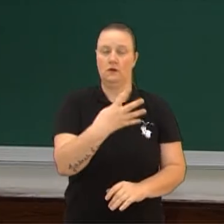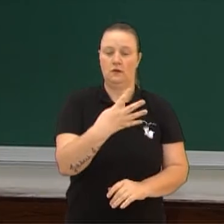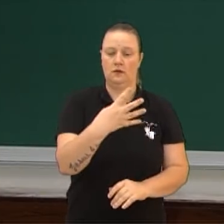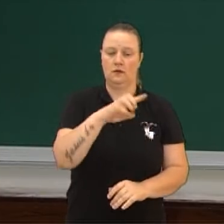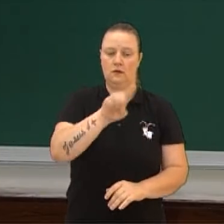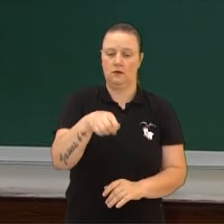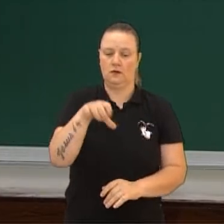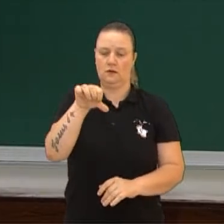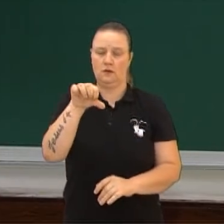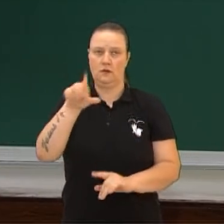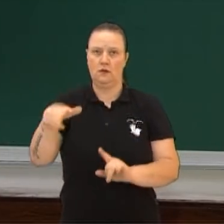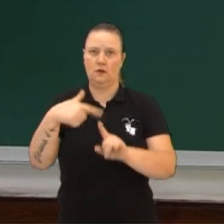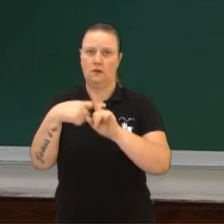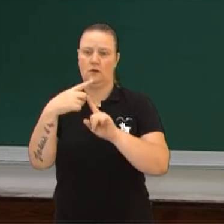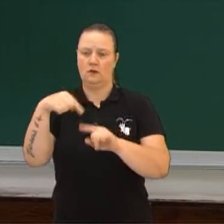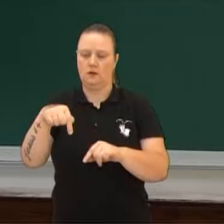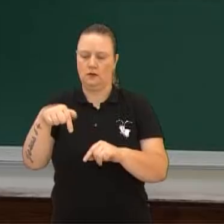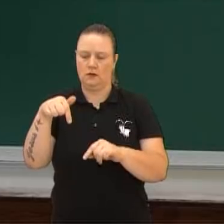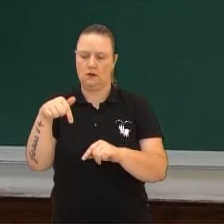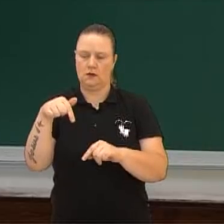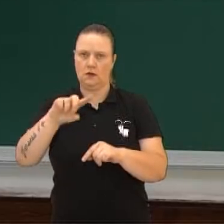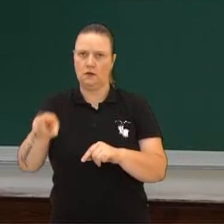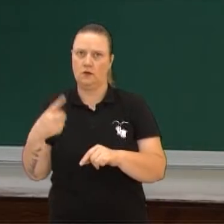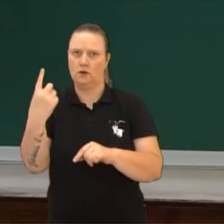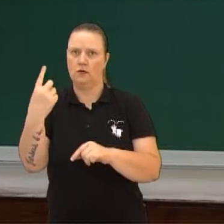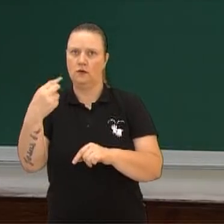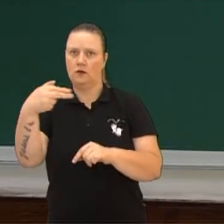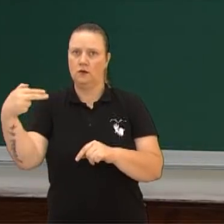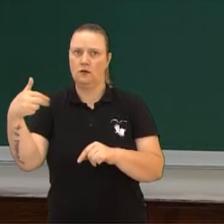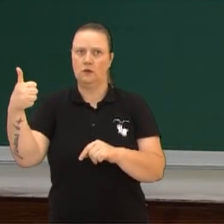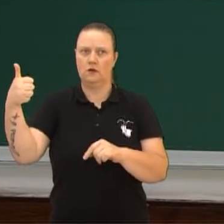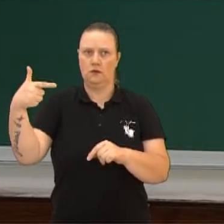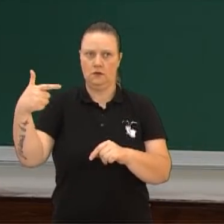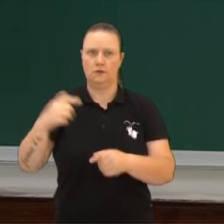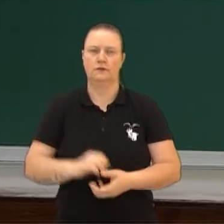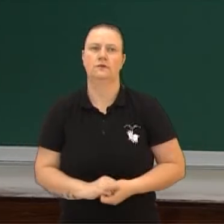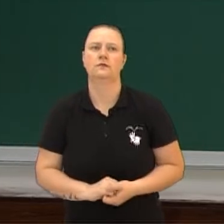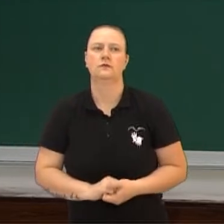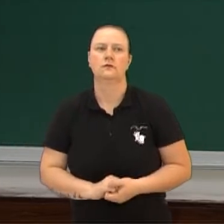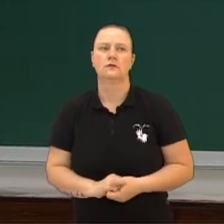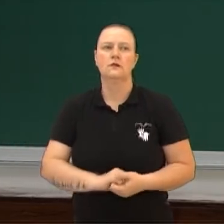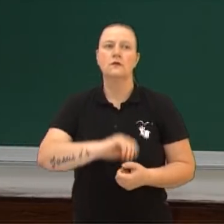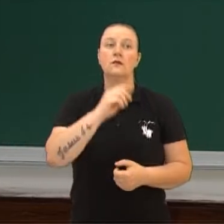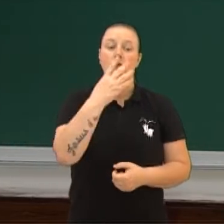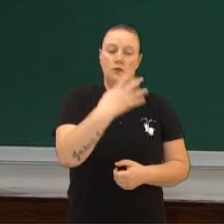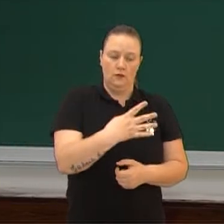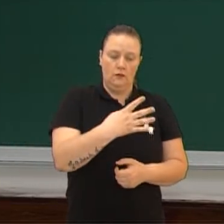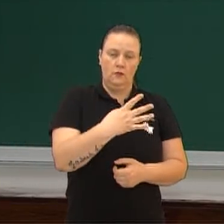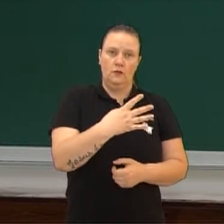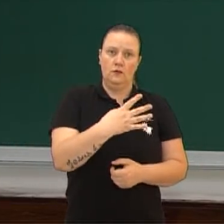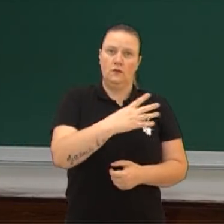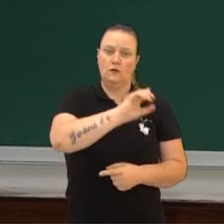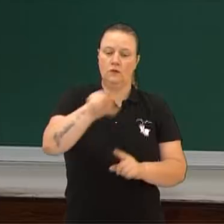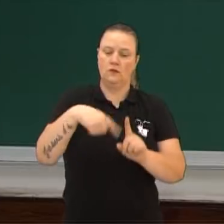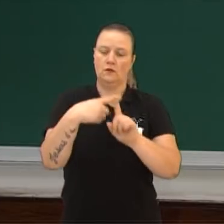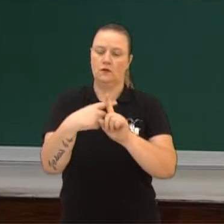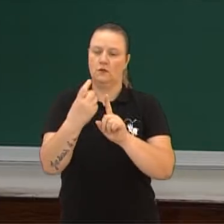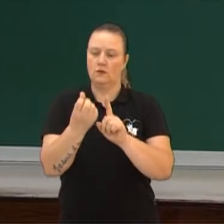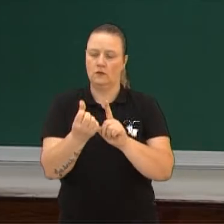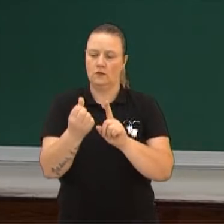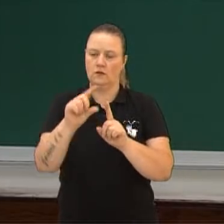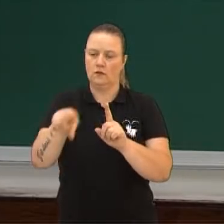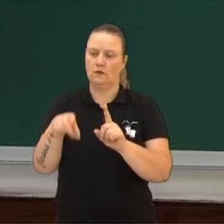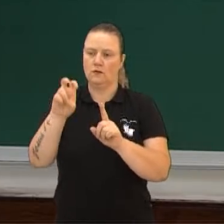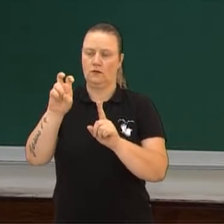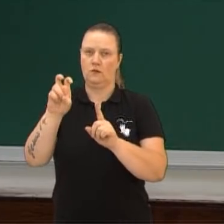mais 7,1, né? Então, dá 12, viu? Só. E mais 4, né? 4 mais 6,5,